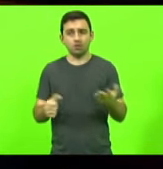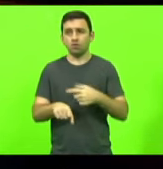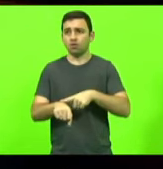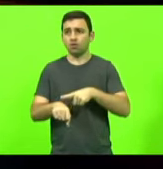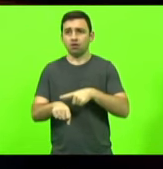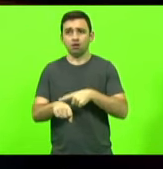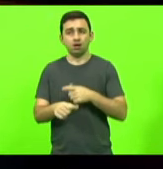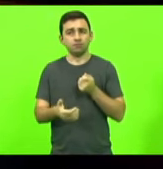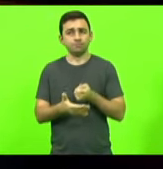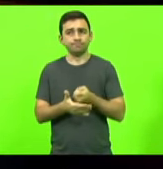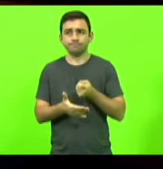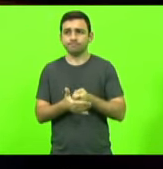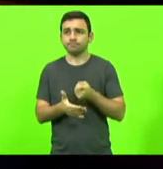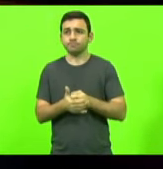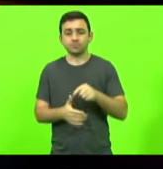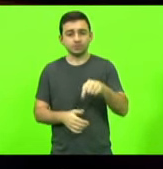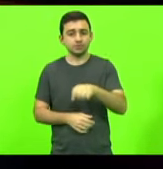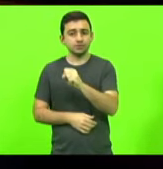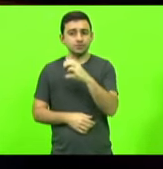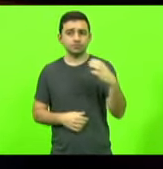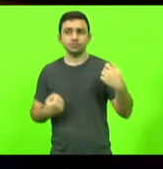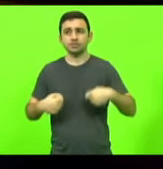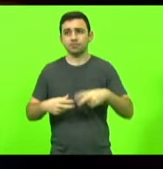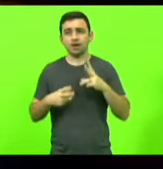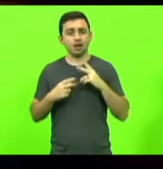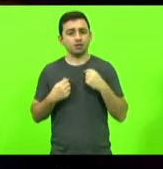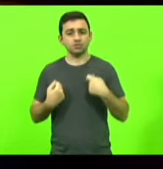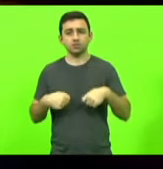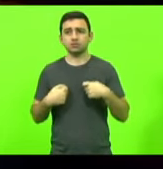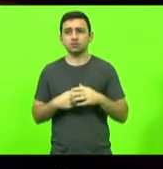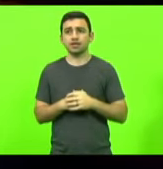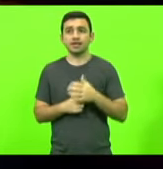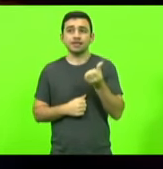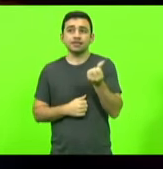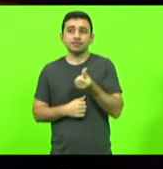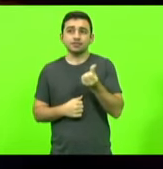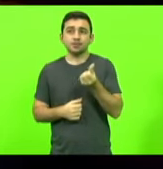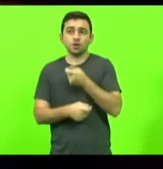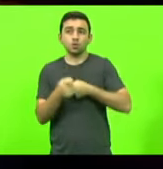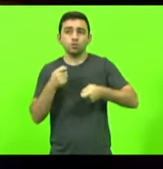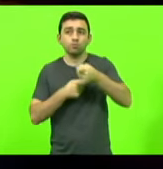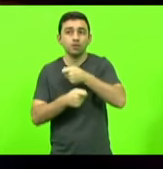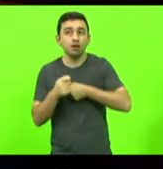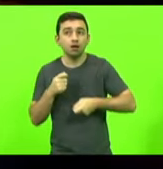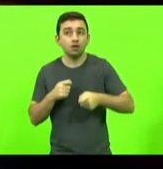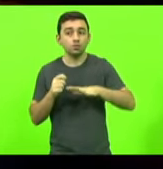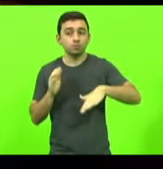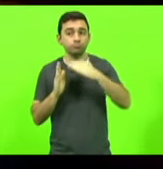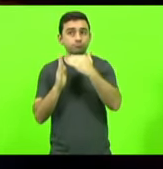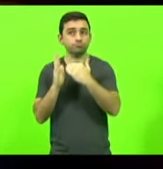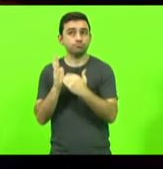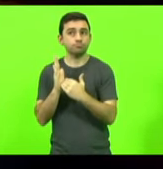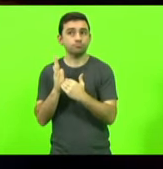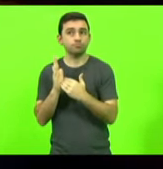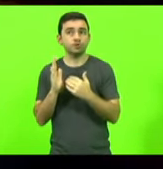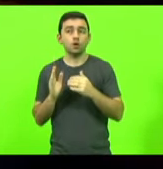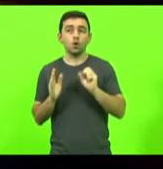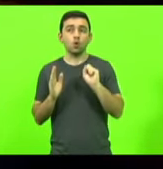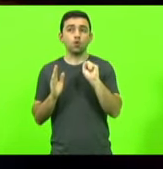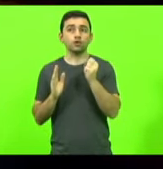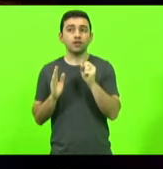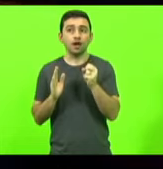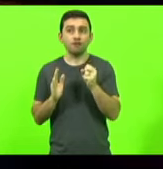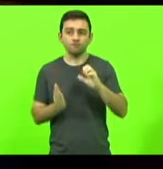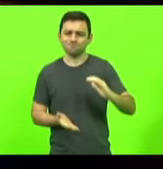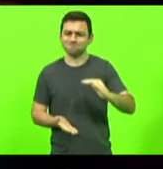exigir o que Santa Catarina merece. Nós somos a sexta economia. Nós somos o oitavo